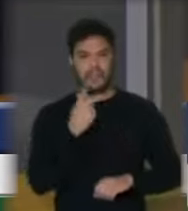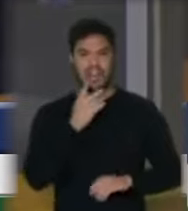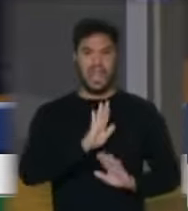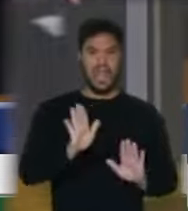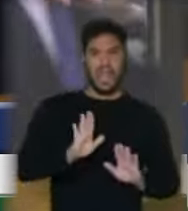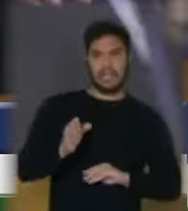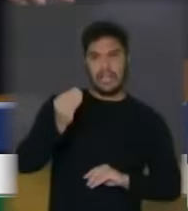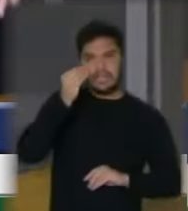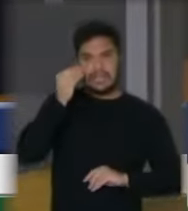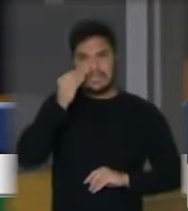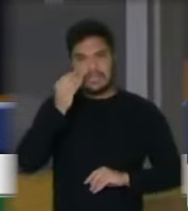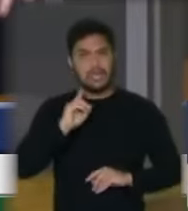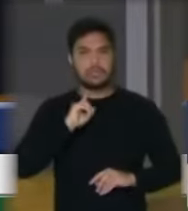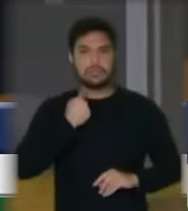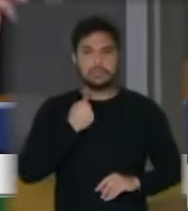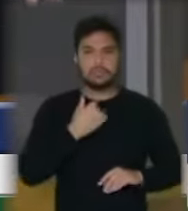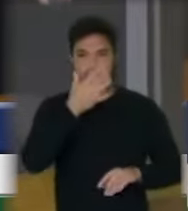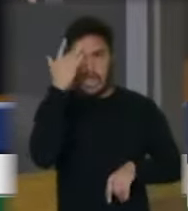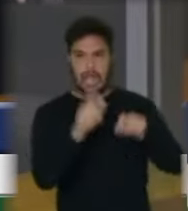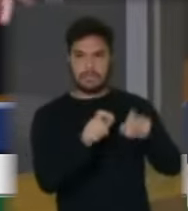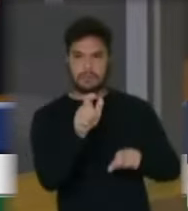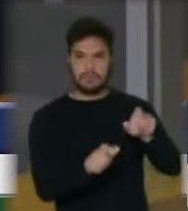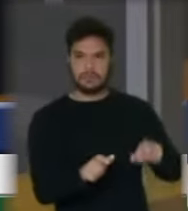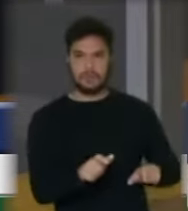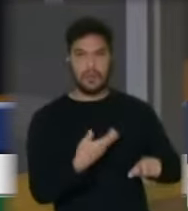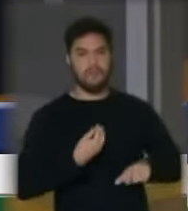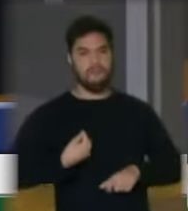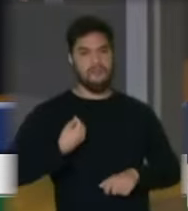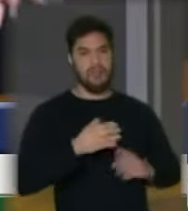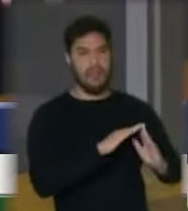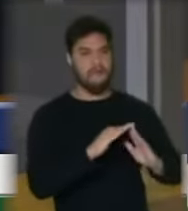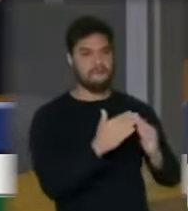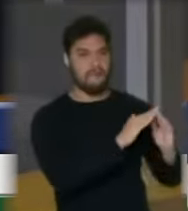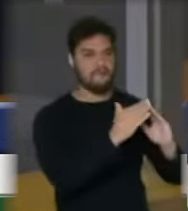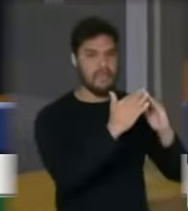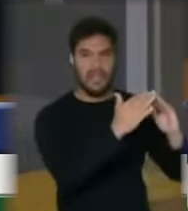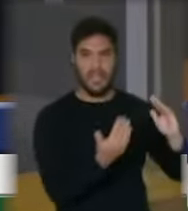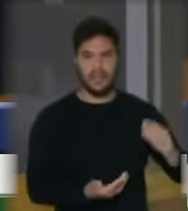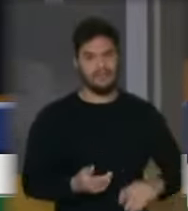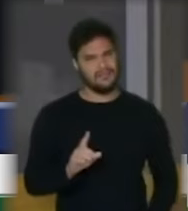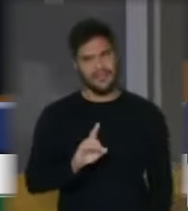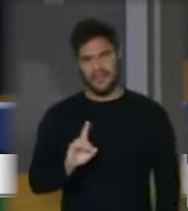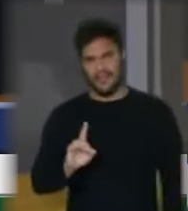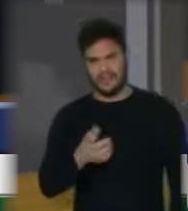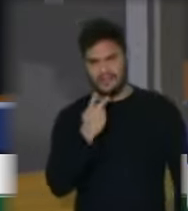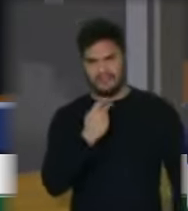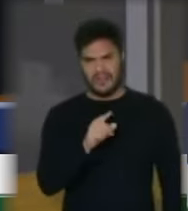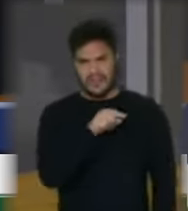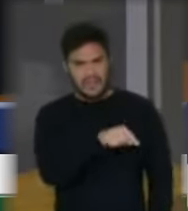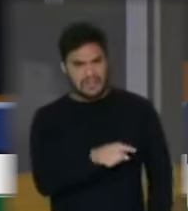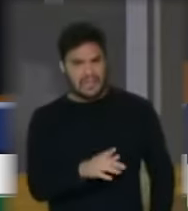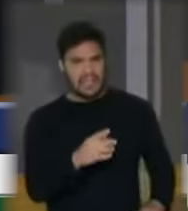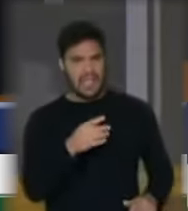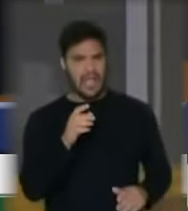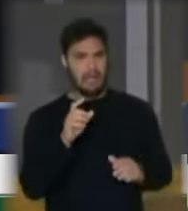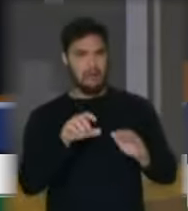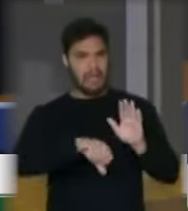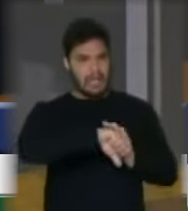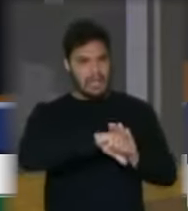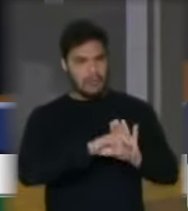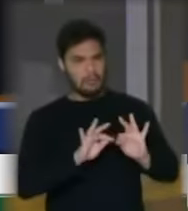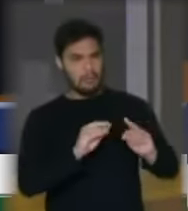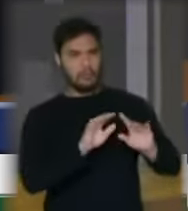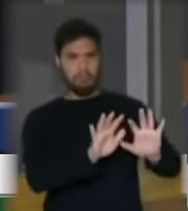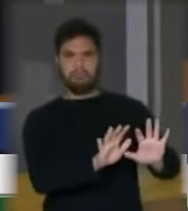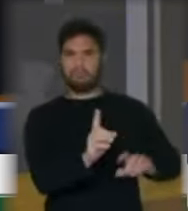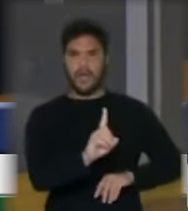moradores da favela, um verdadeiro absurdo, ninguém está aqui criminalizando os moradores da favela, que nós sabemos que a grande maioria são de pessoas